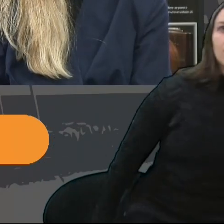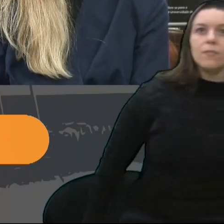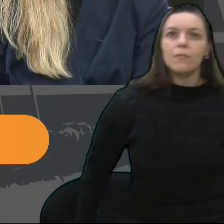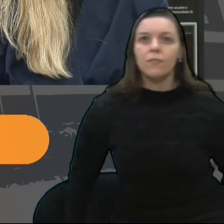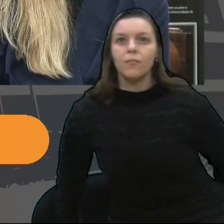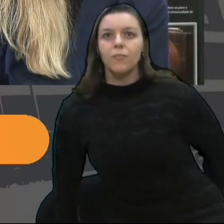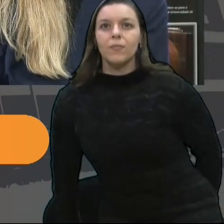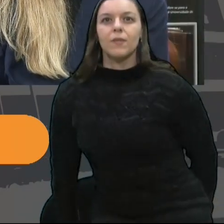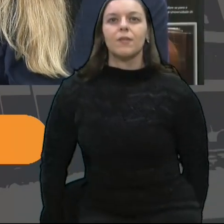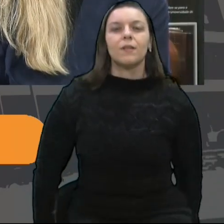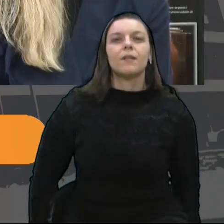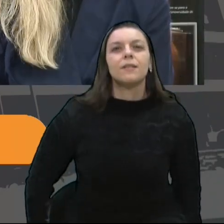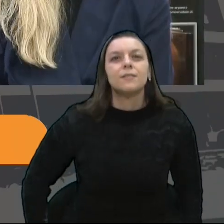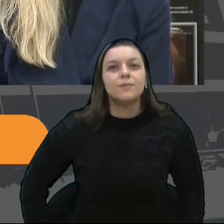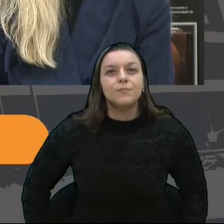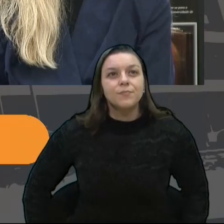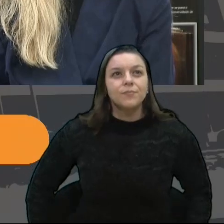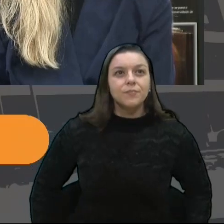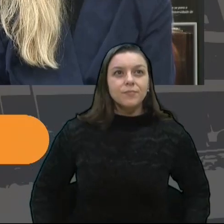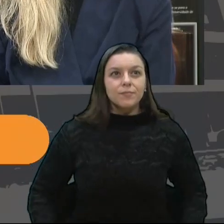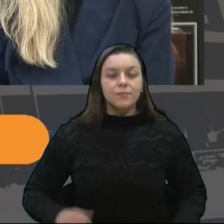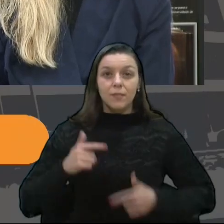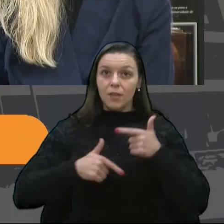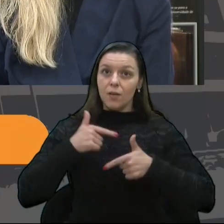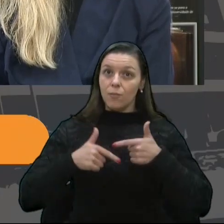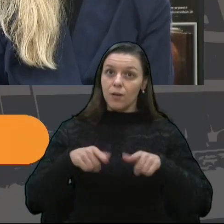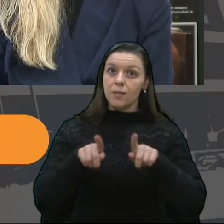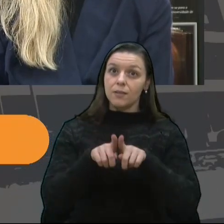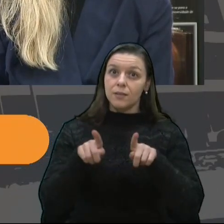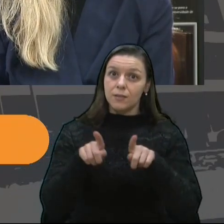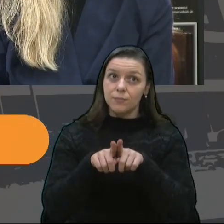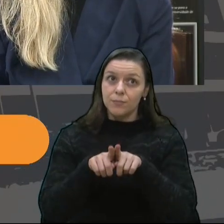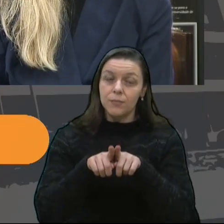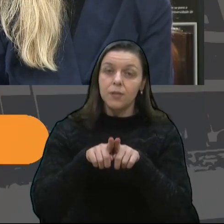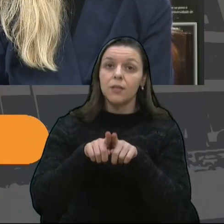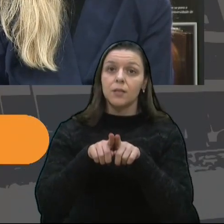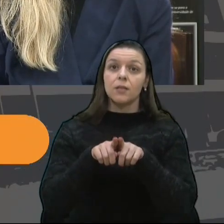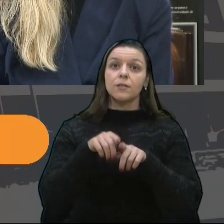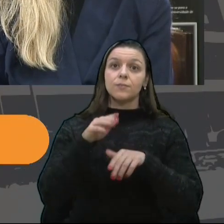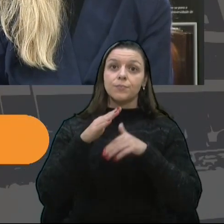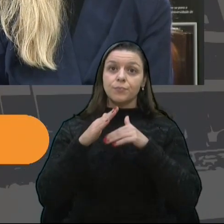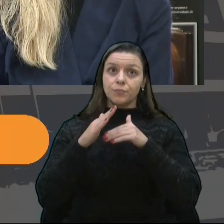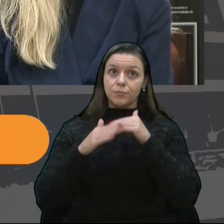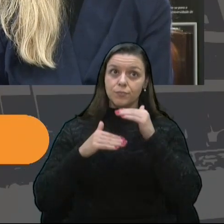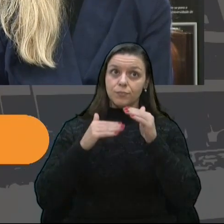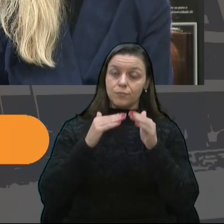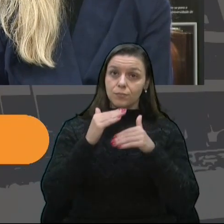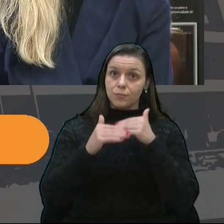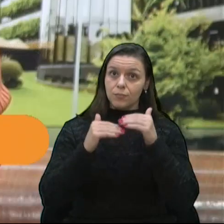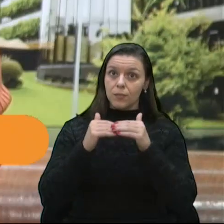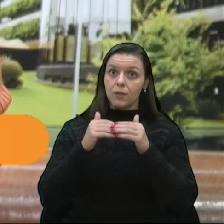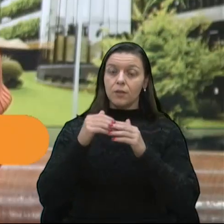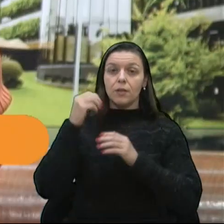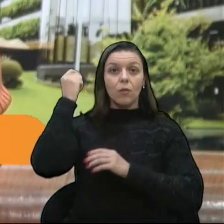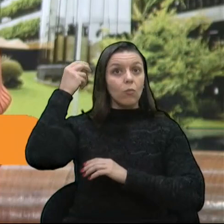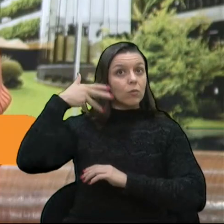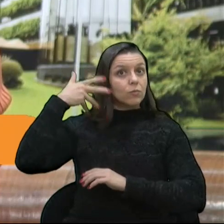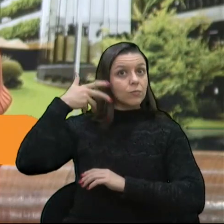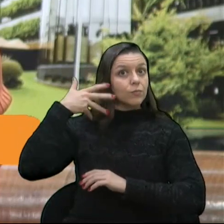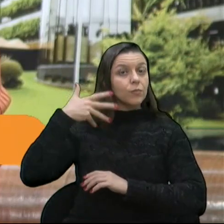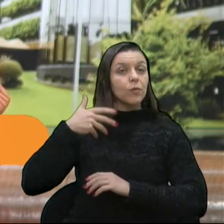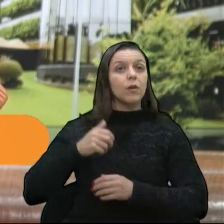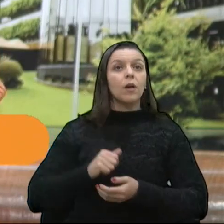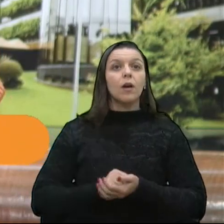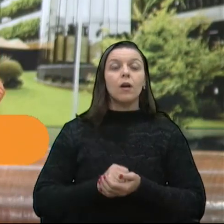te perguntar, né, tu que trabalha com produção audiovisual, qual que é a importância da propaganda ter esse